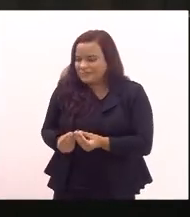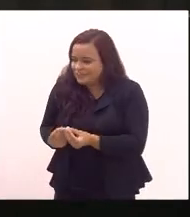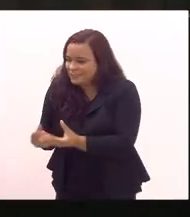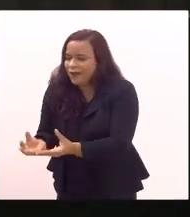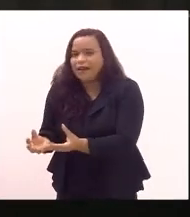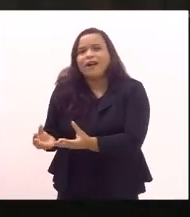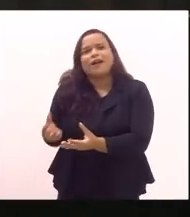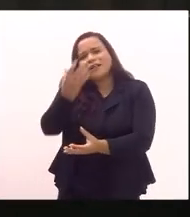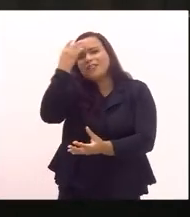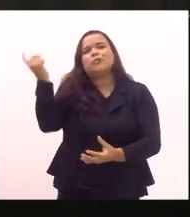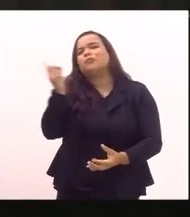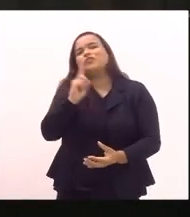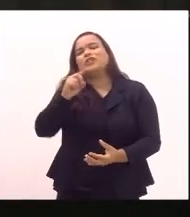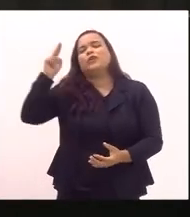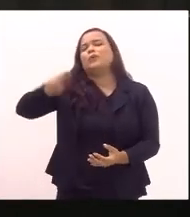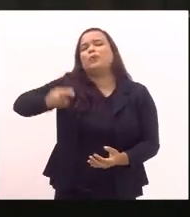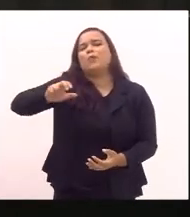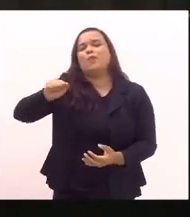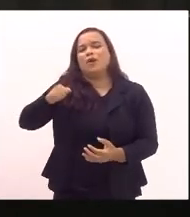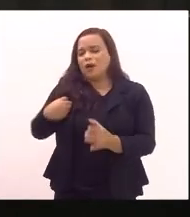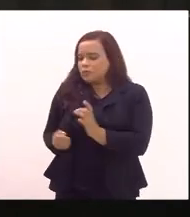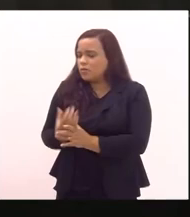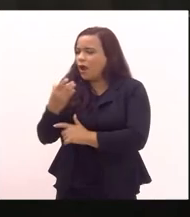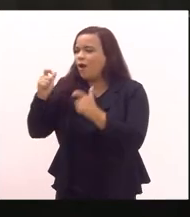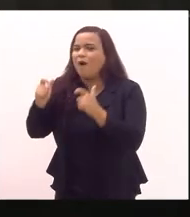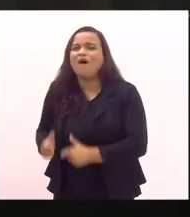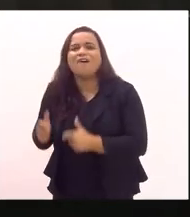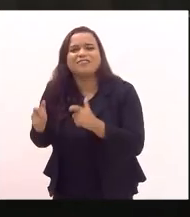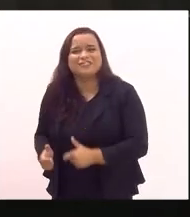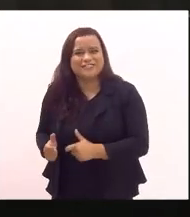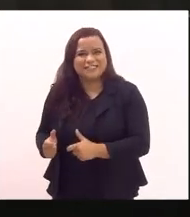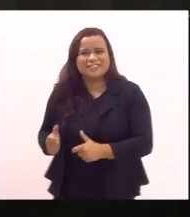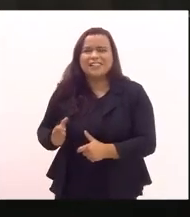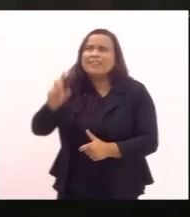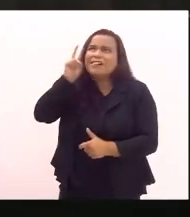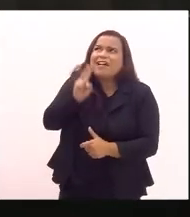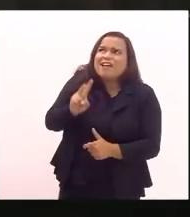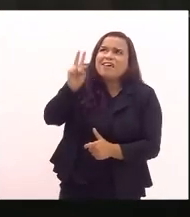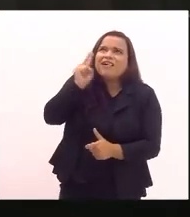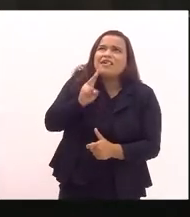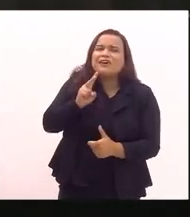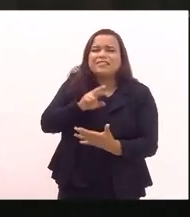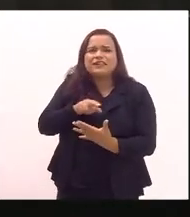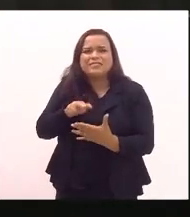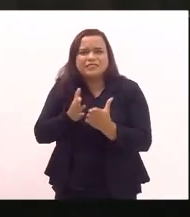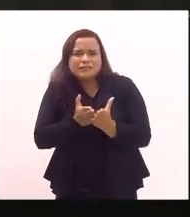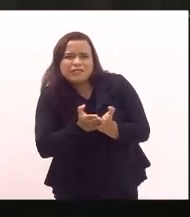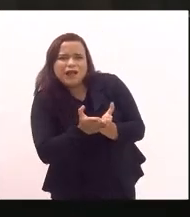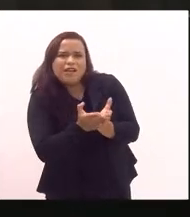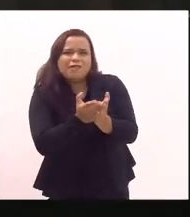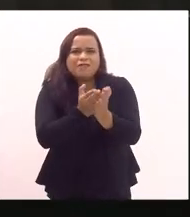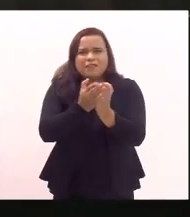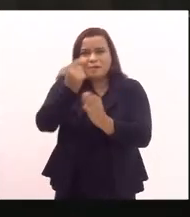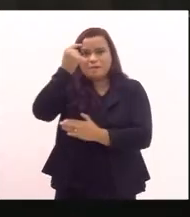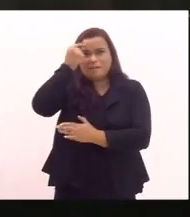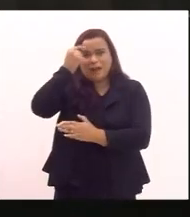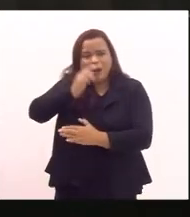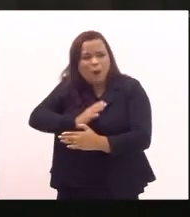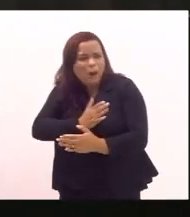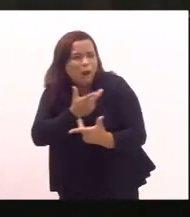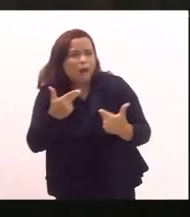sua origem para que elas pudessem esquecer o horror dos navios Negreiros crianças